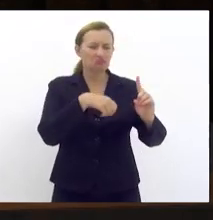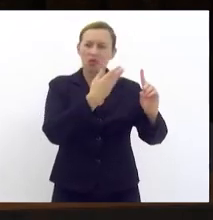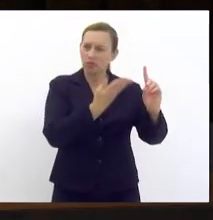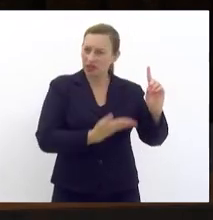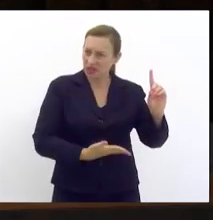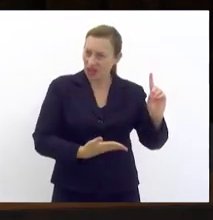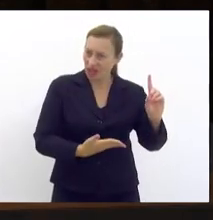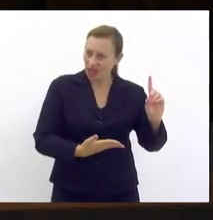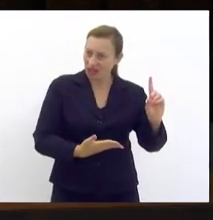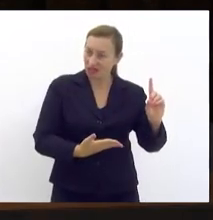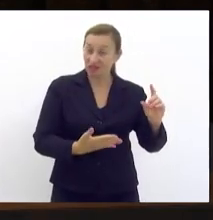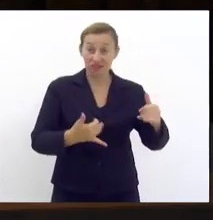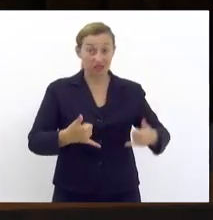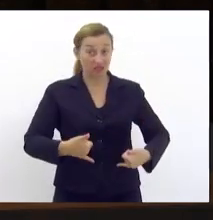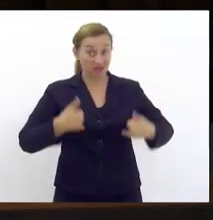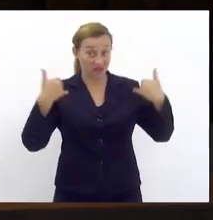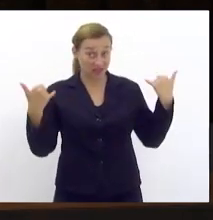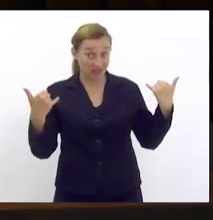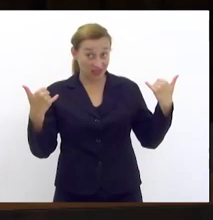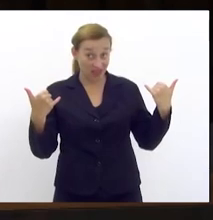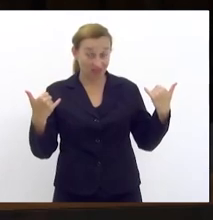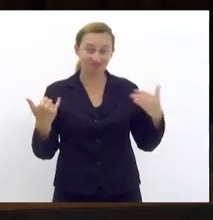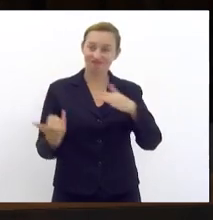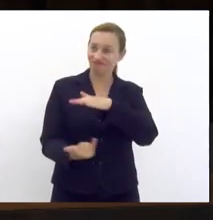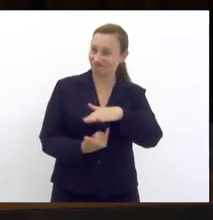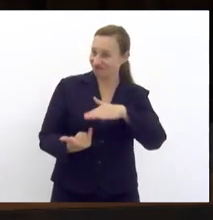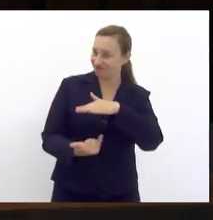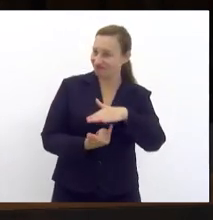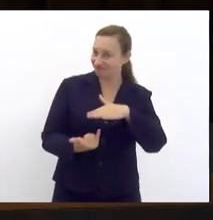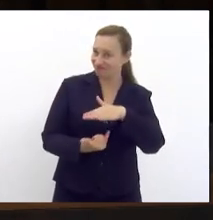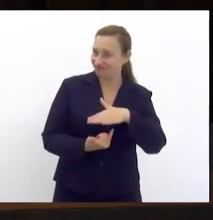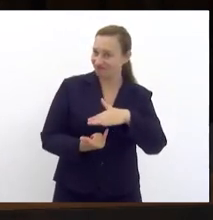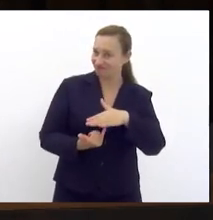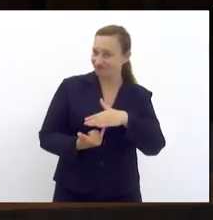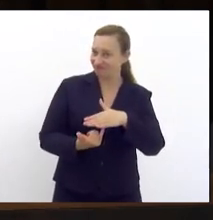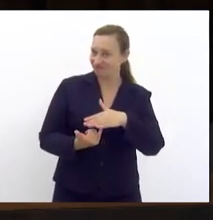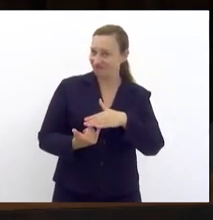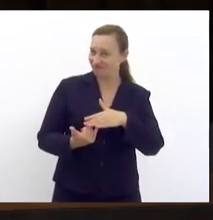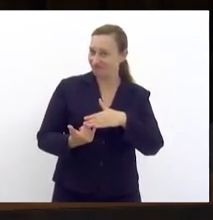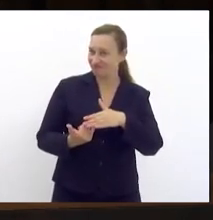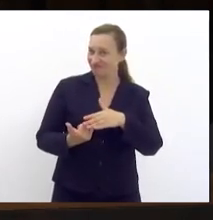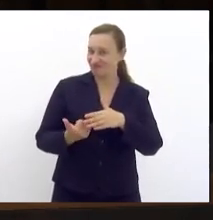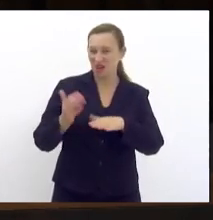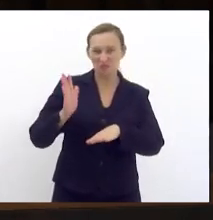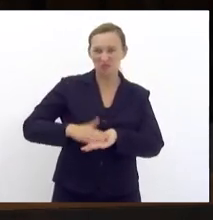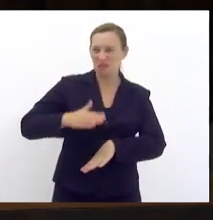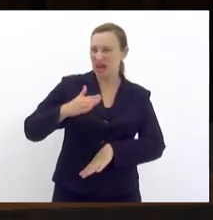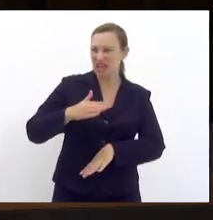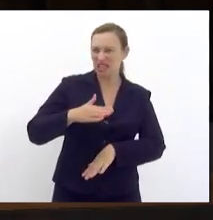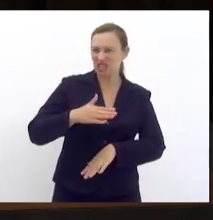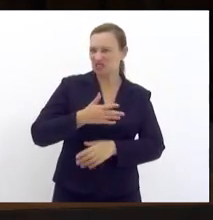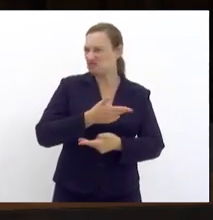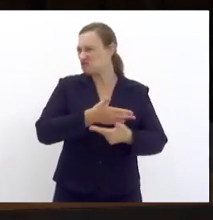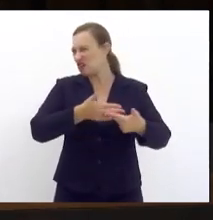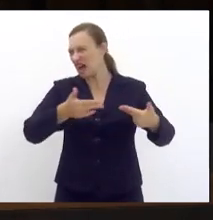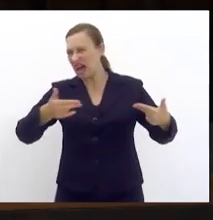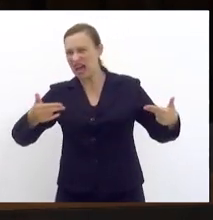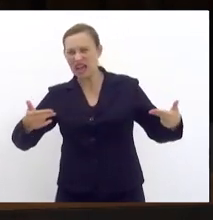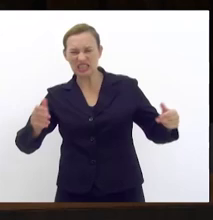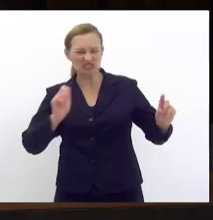pela passagem de aniversário dessa instituição. Foram talvez mais de uma dezena de sessões